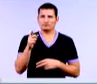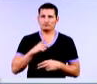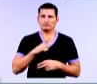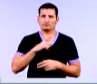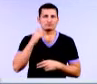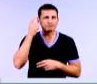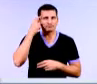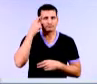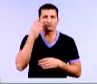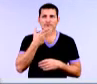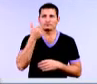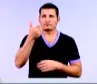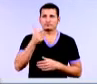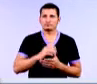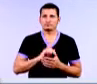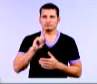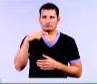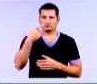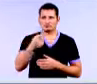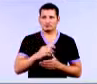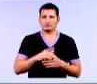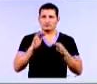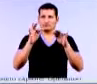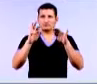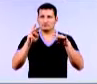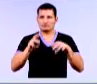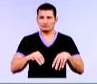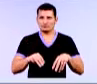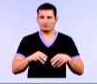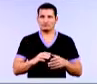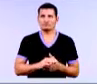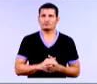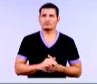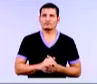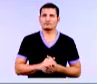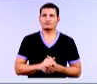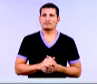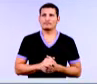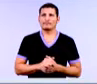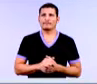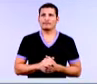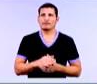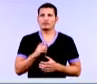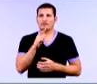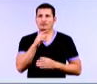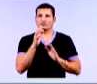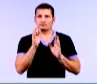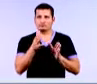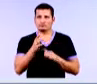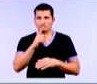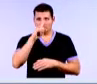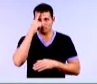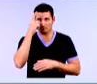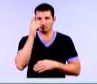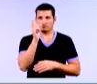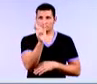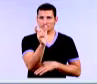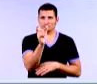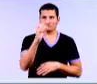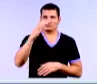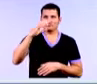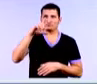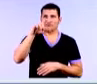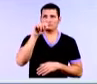melhor. Depois de feito isso, eu vou mandar finalizar. E olha aí, já está criada a nossa